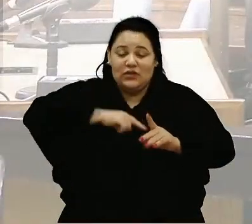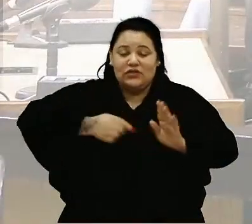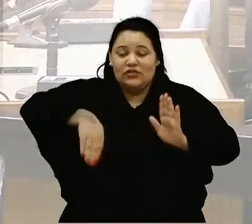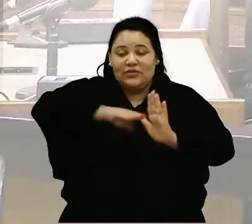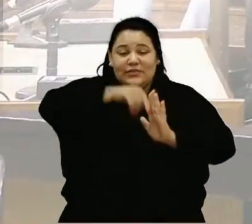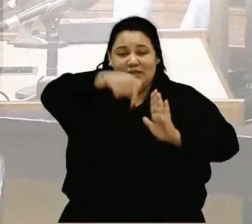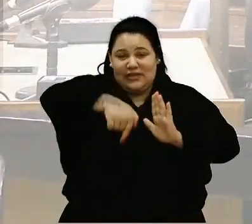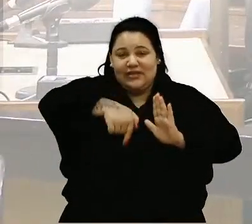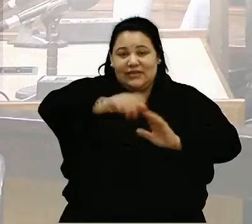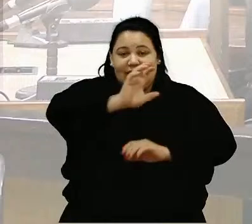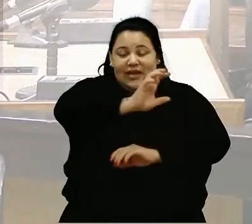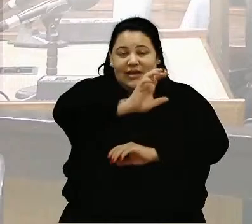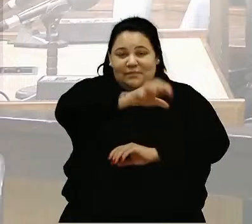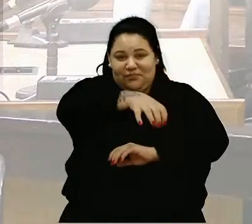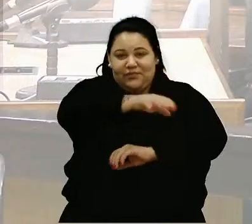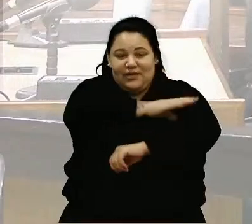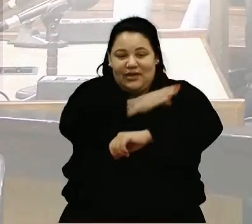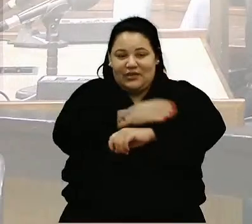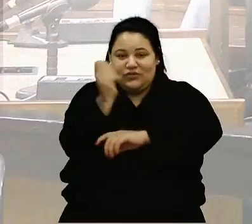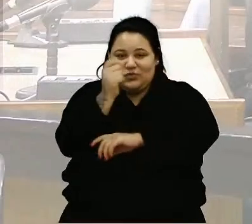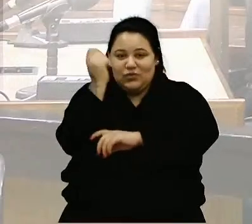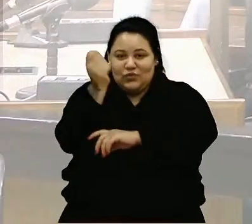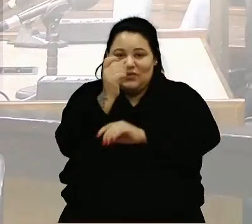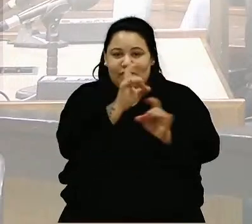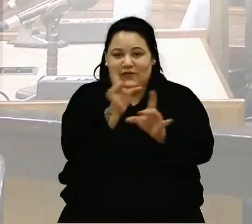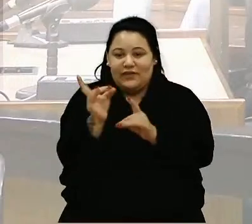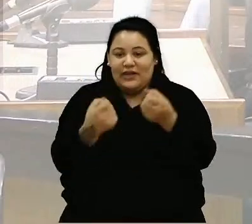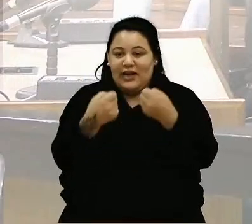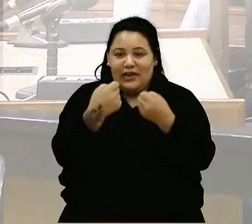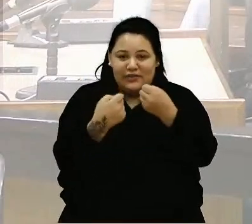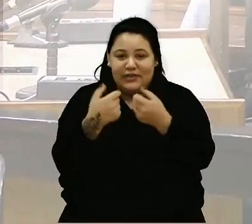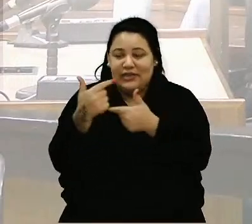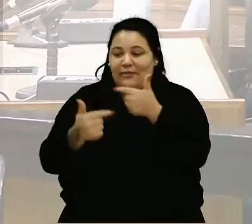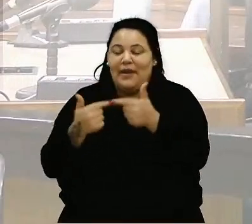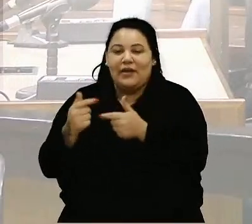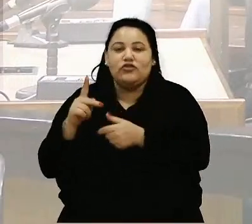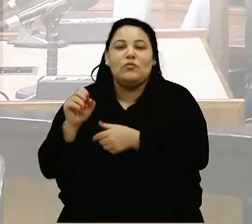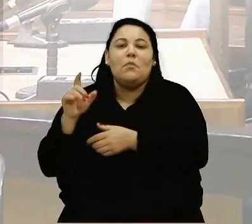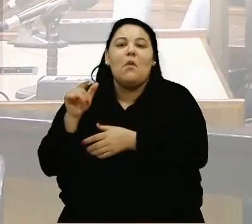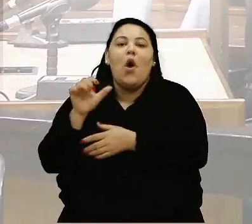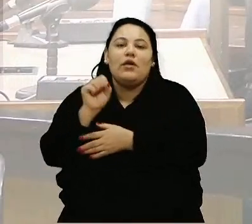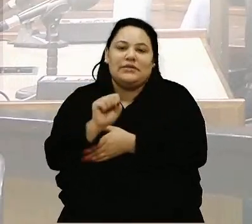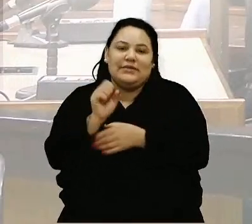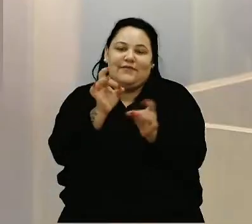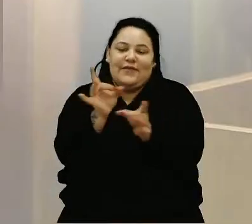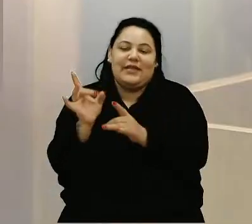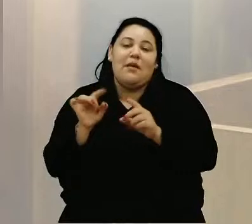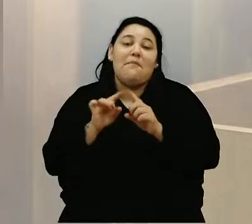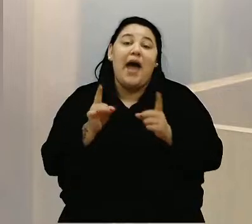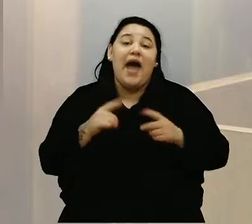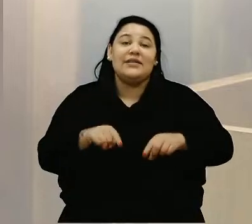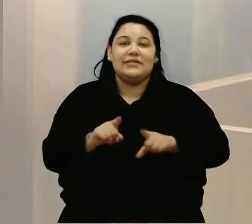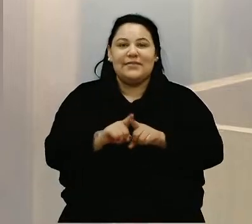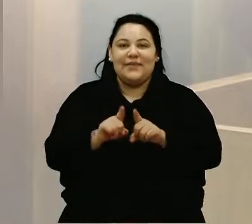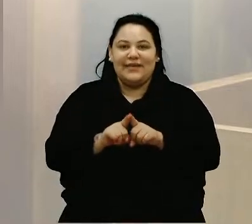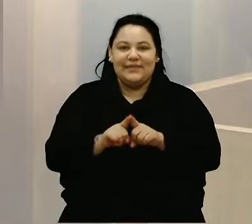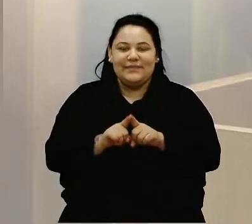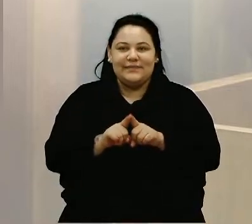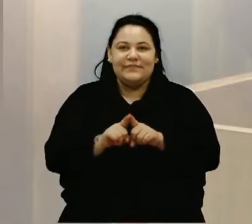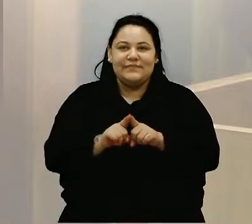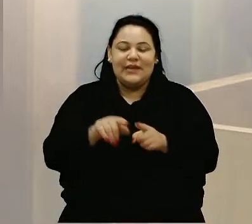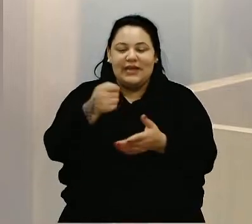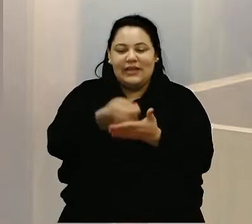vender carros e serviços de pós-venda, mas também para tentar contribuir